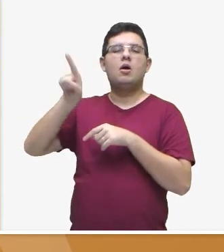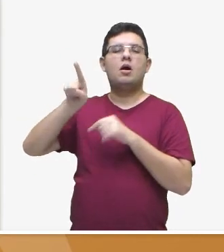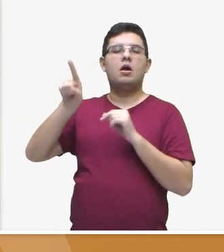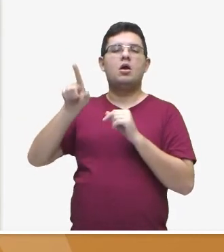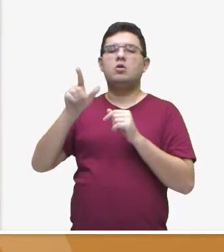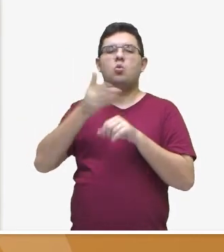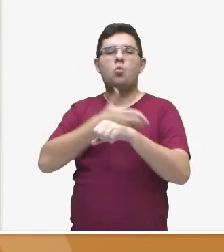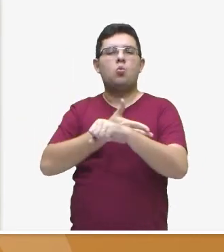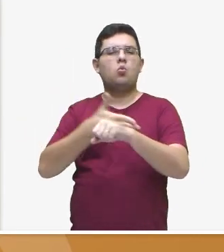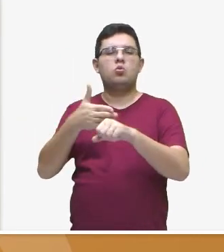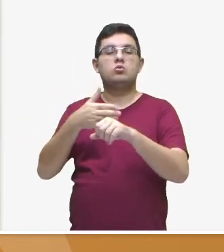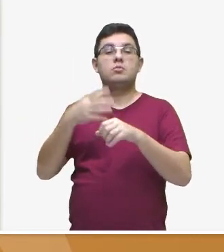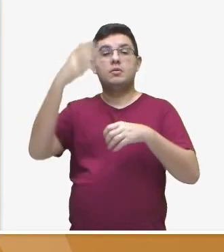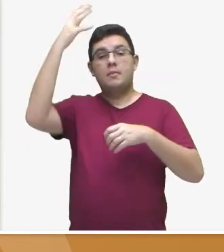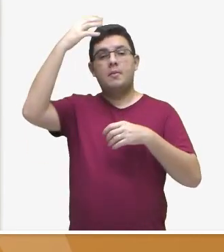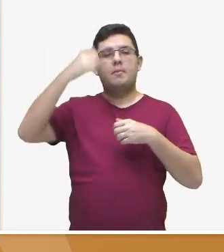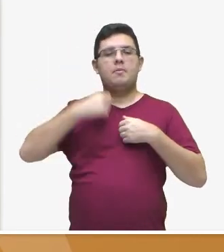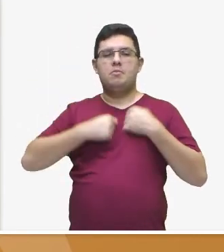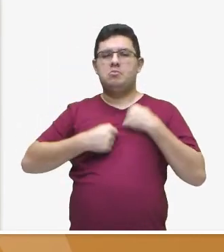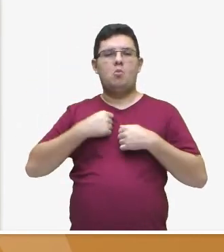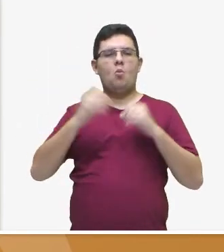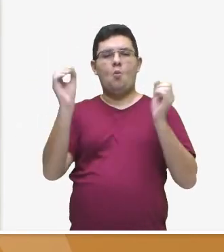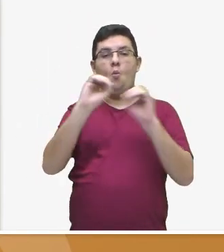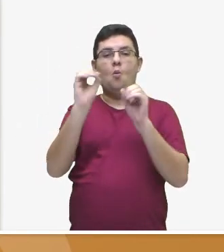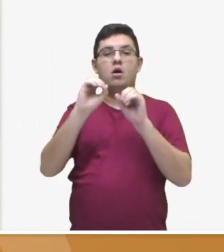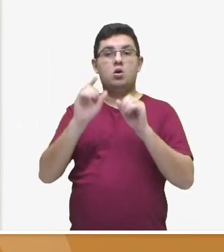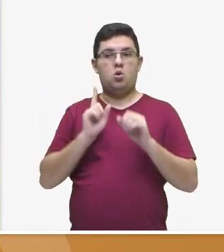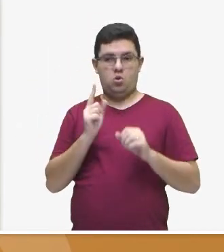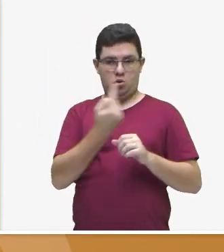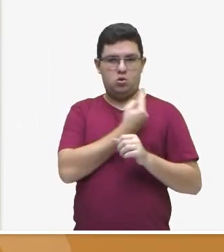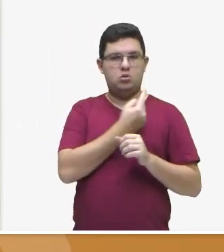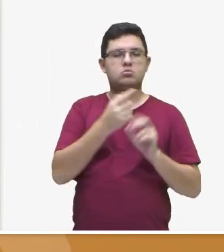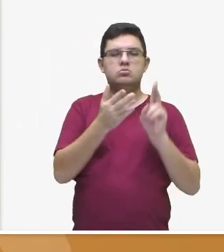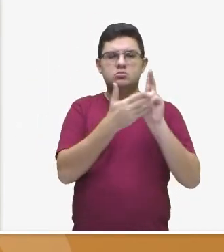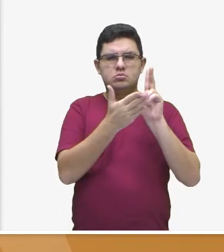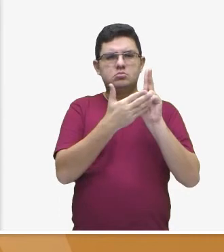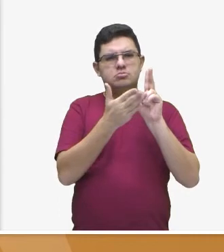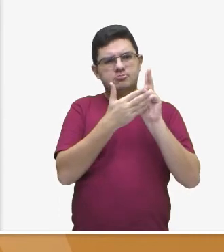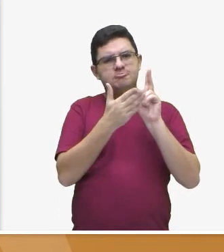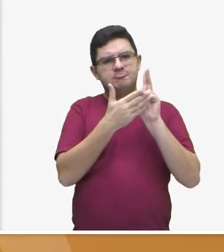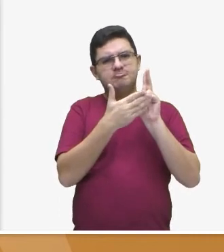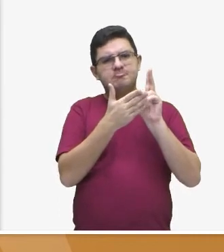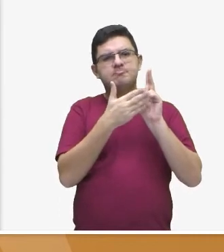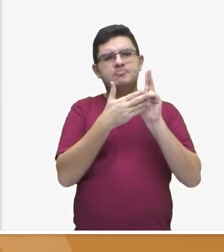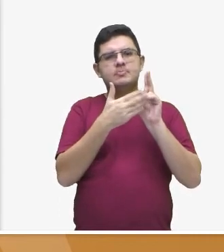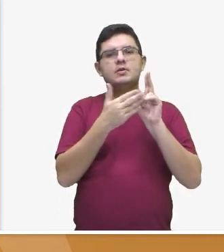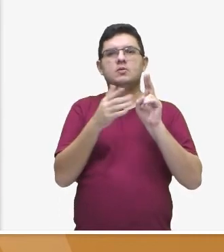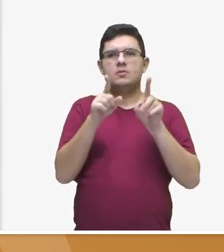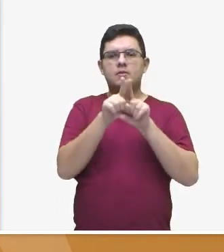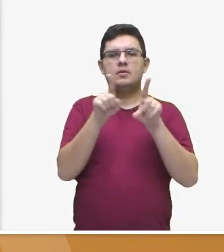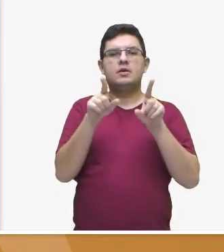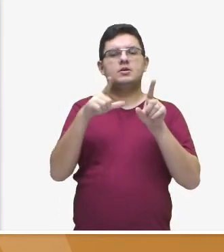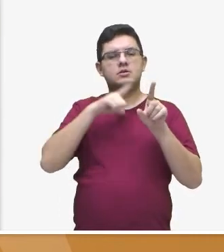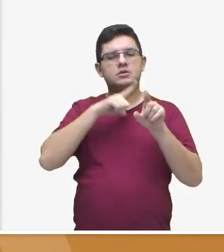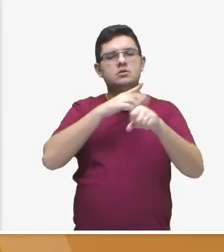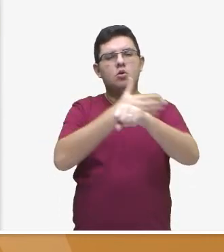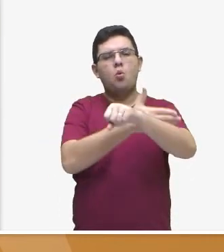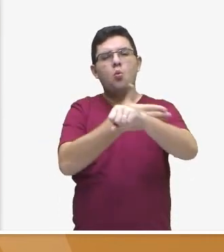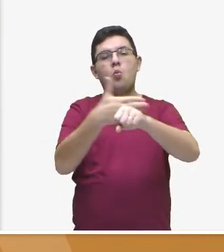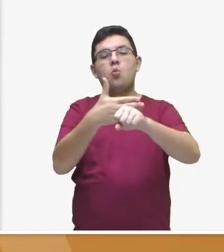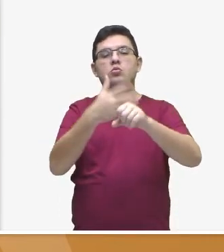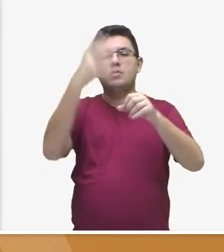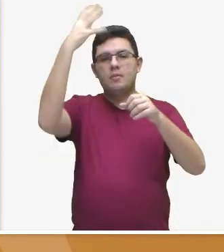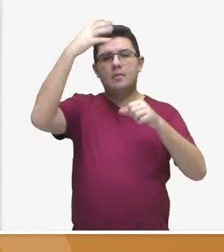prática do banho diário. E os nossos indígenas deixaram para nós também essa prática. É isso? Então,